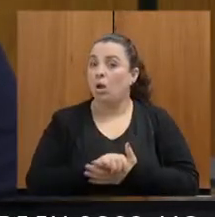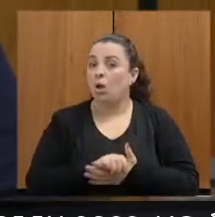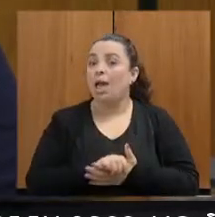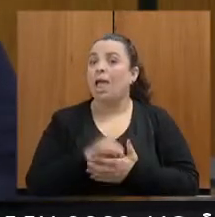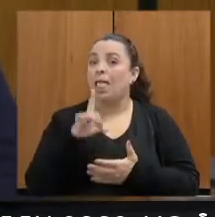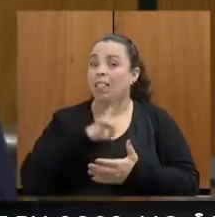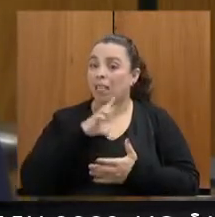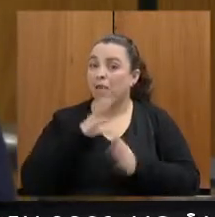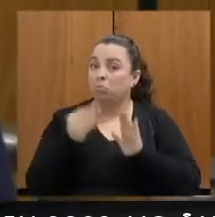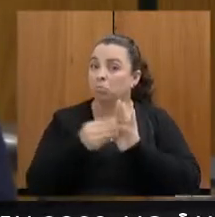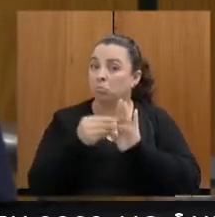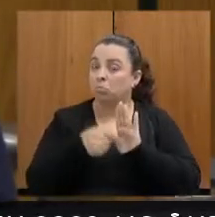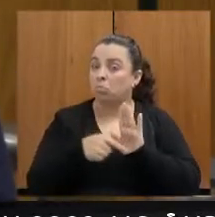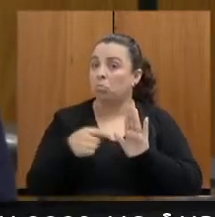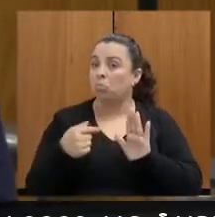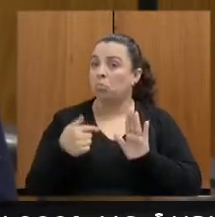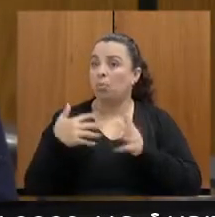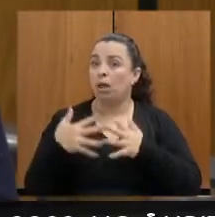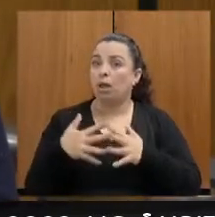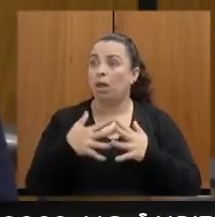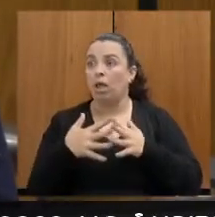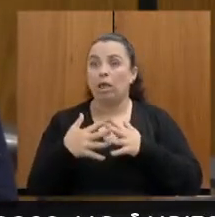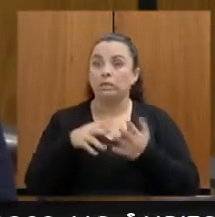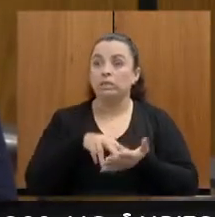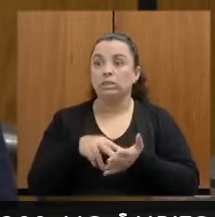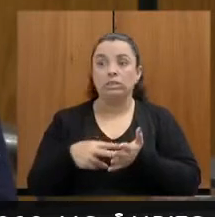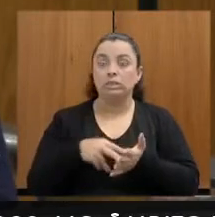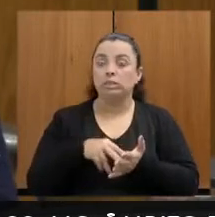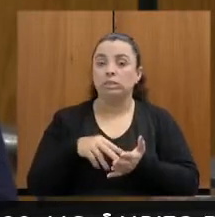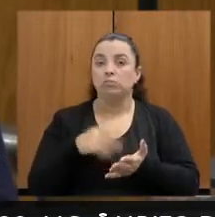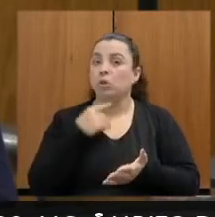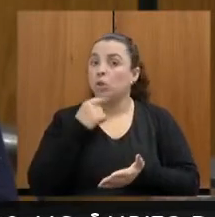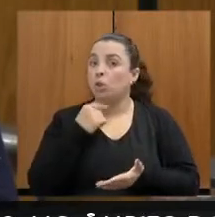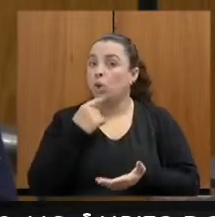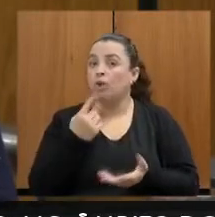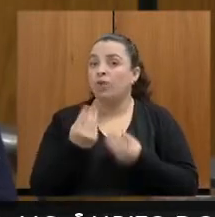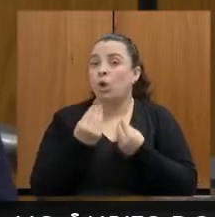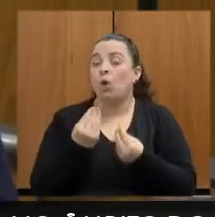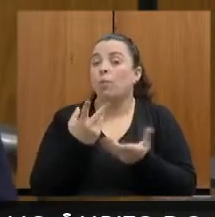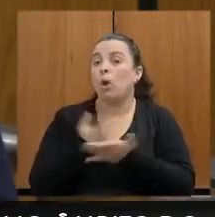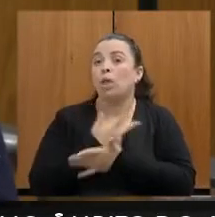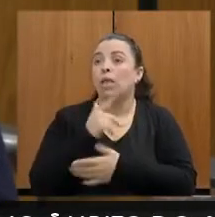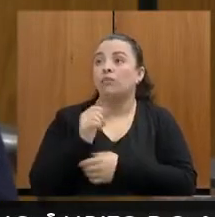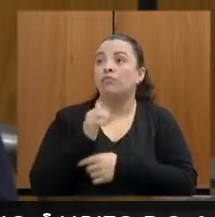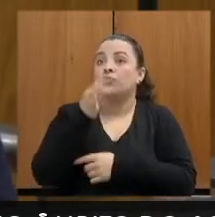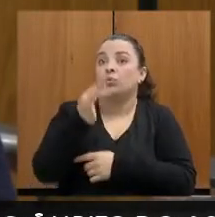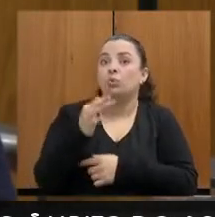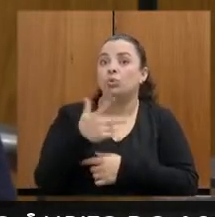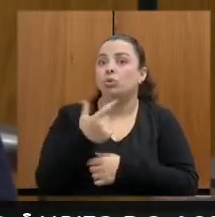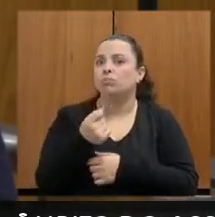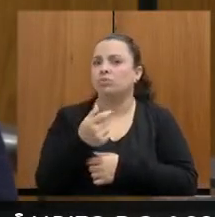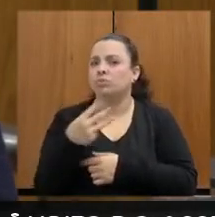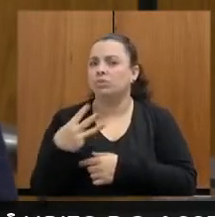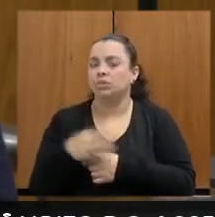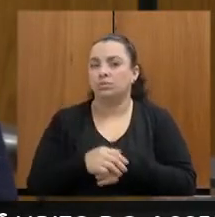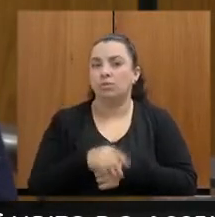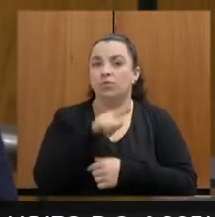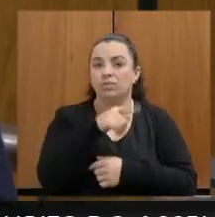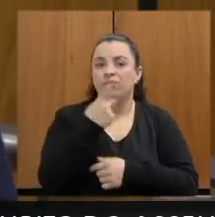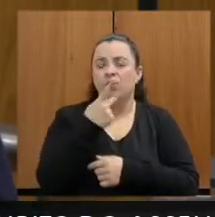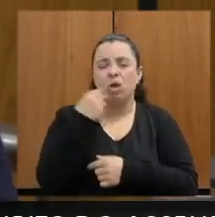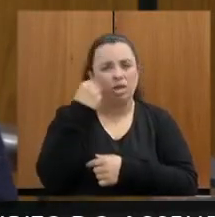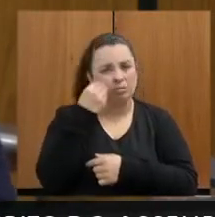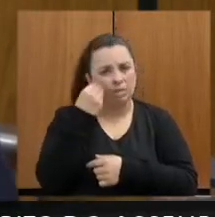colocado no grande situação de incerteza essa questão da experiência que o seu setor eu recebi denúncias em relação